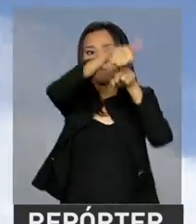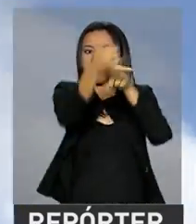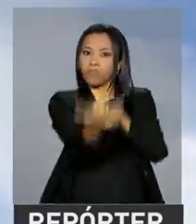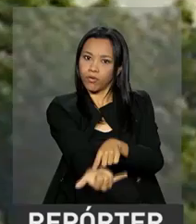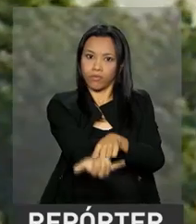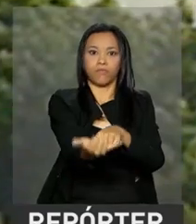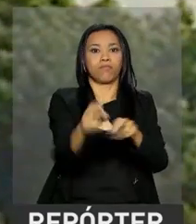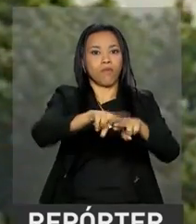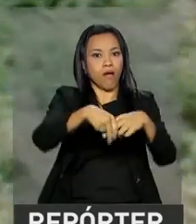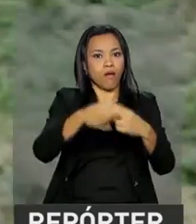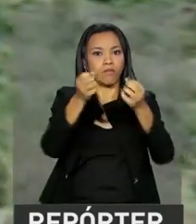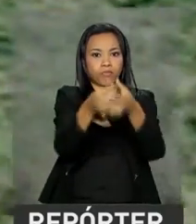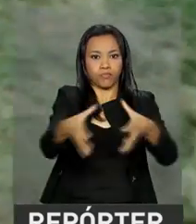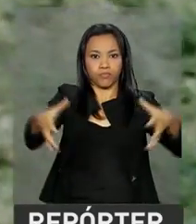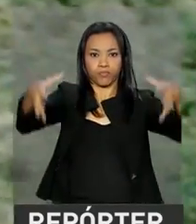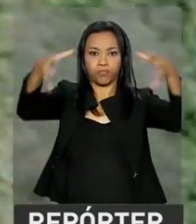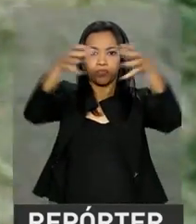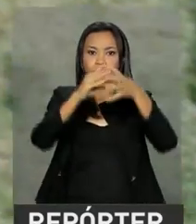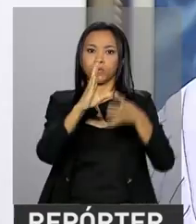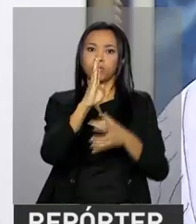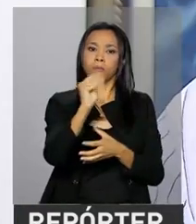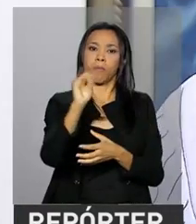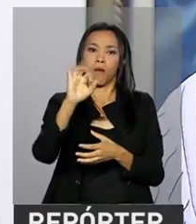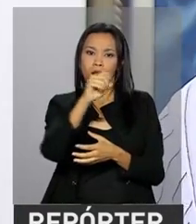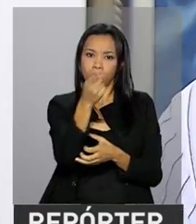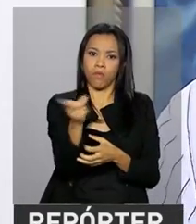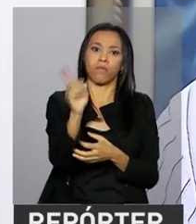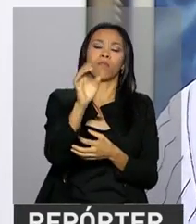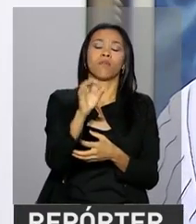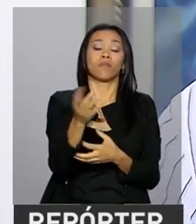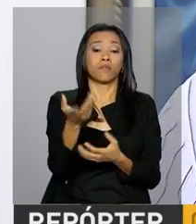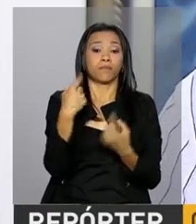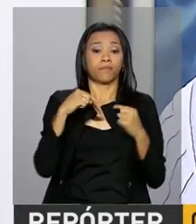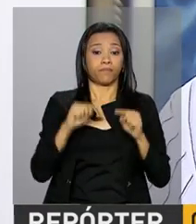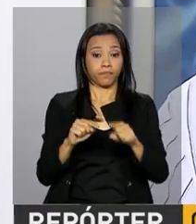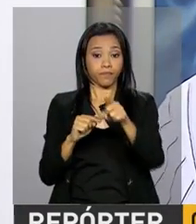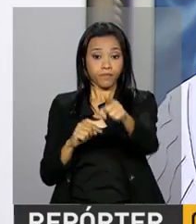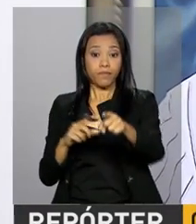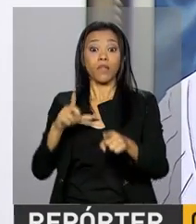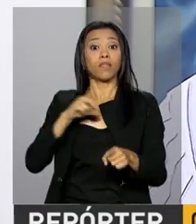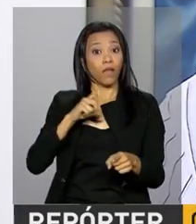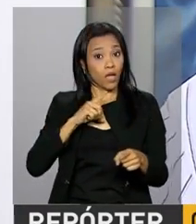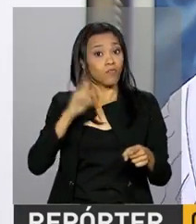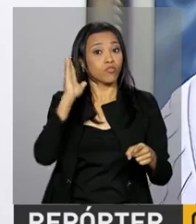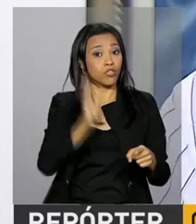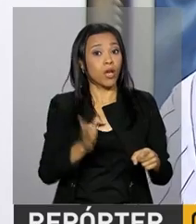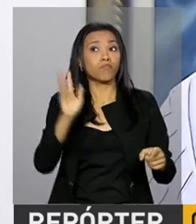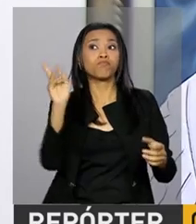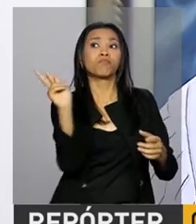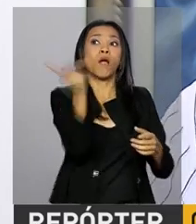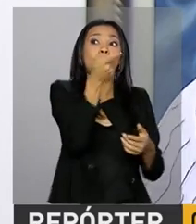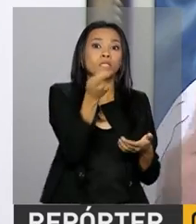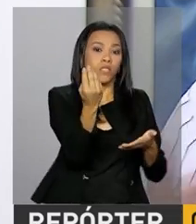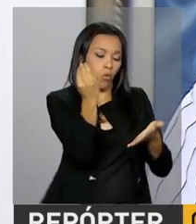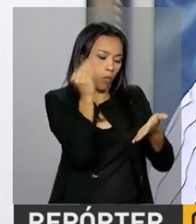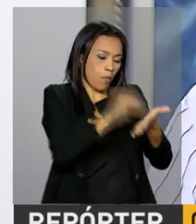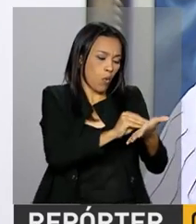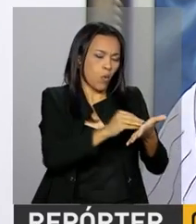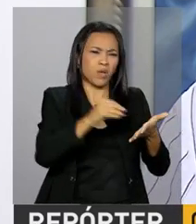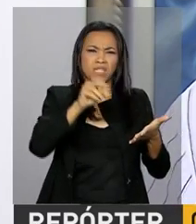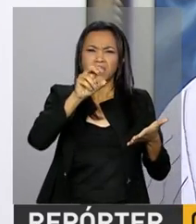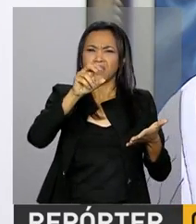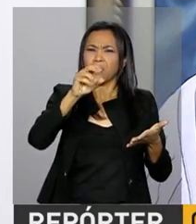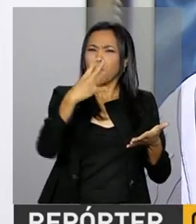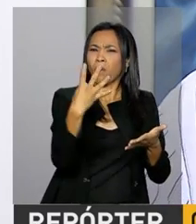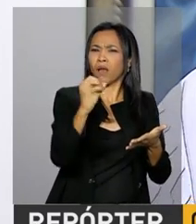uma aeronave além de danos ao meio ambiente nós temos registros de balões com 40 50